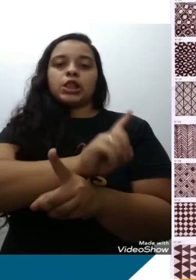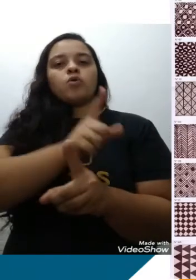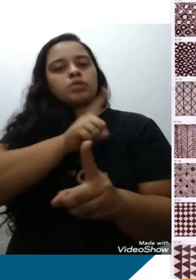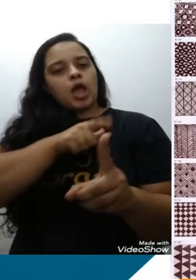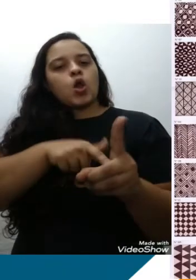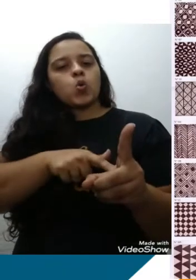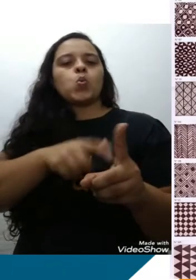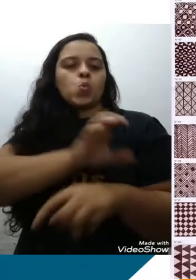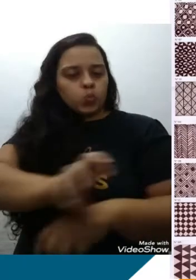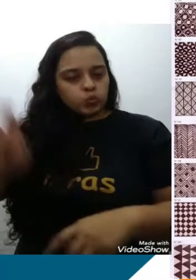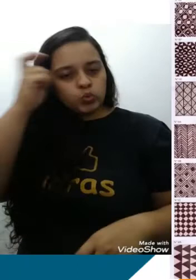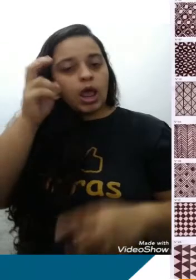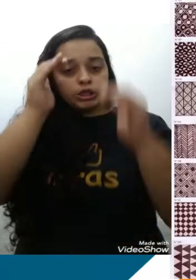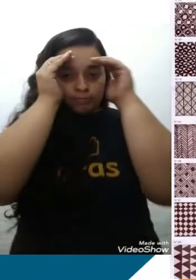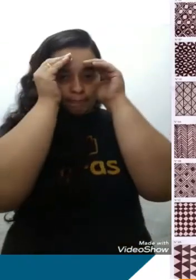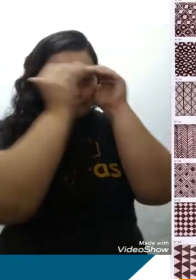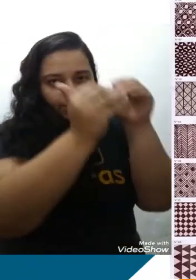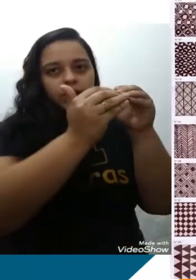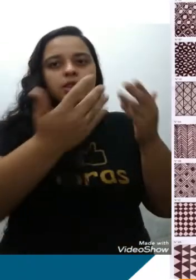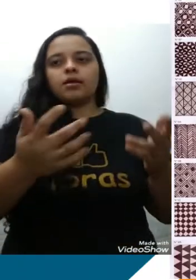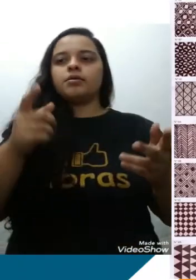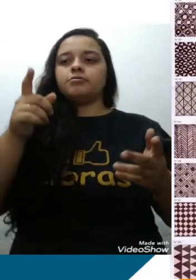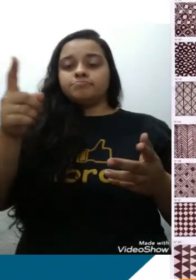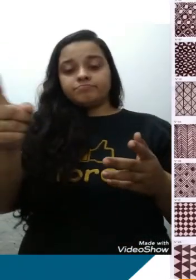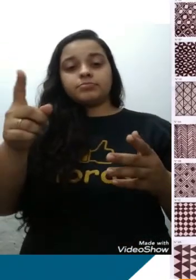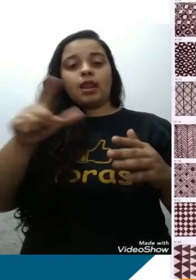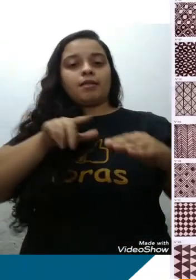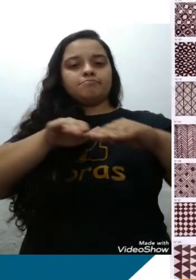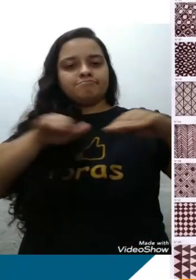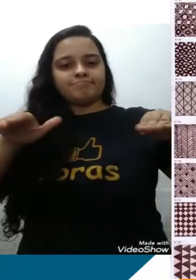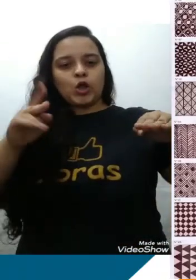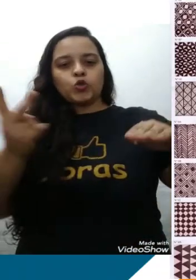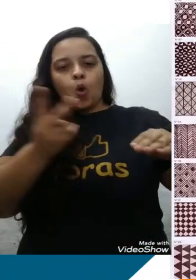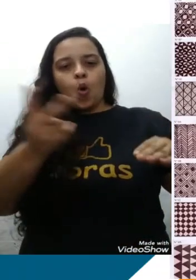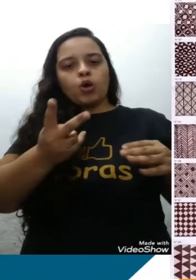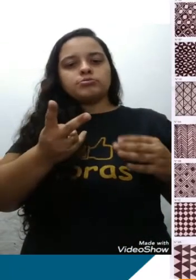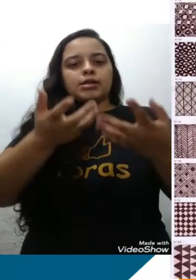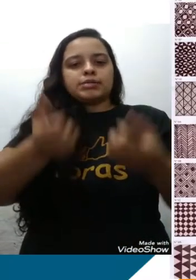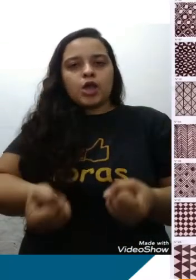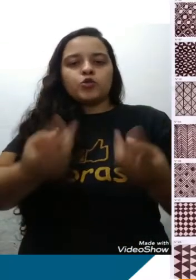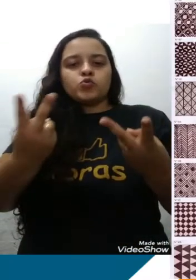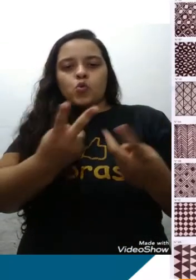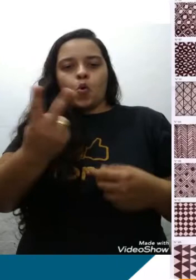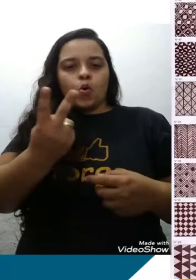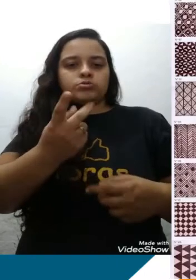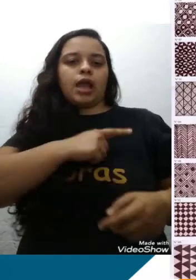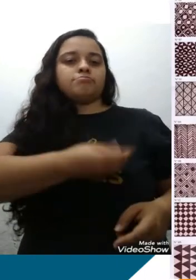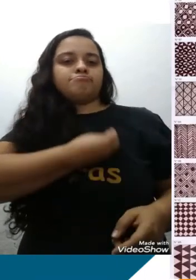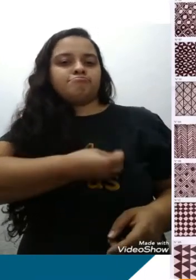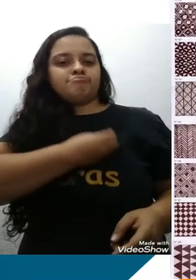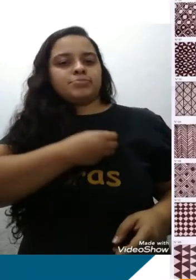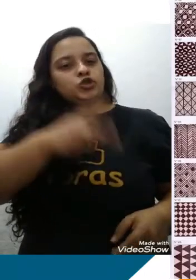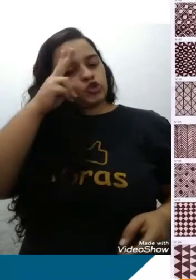culturas. Então ele é mais equilibrado, ele considera a ação das duas partes nesse processo